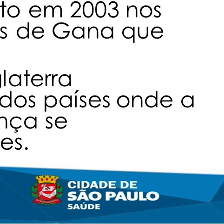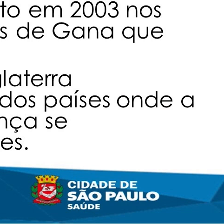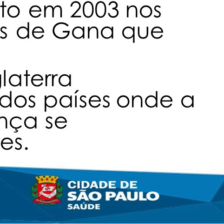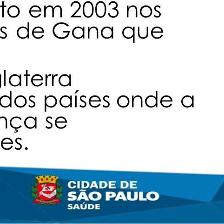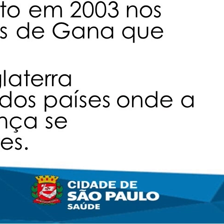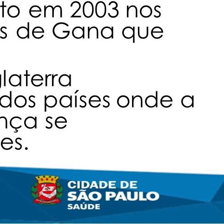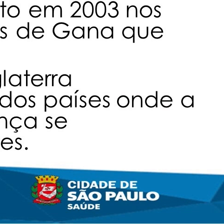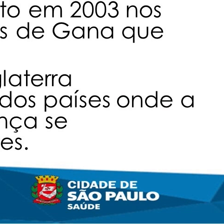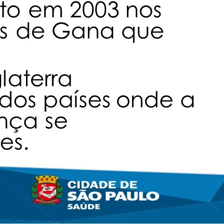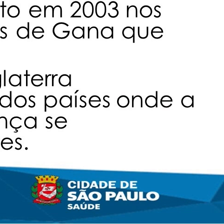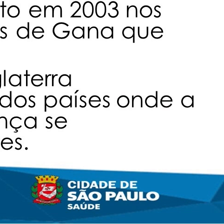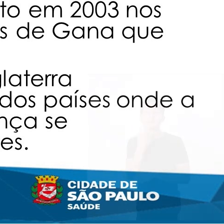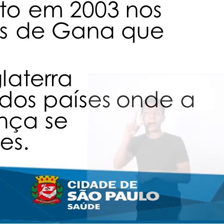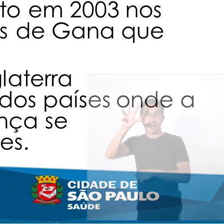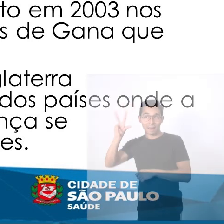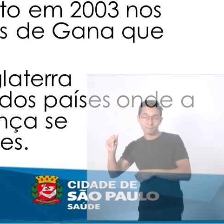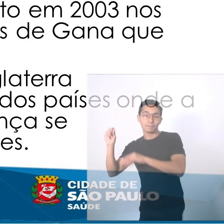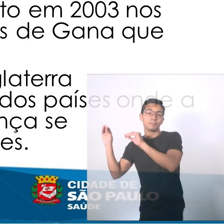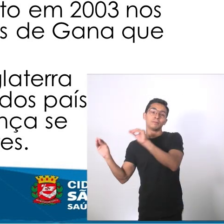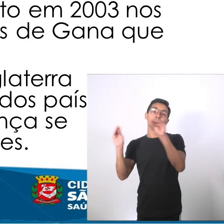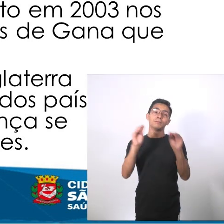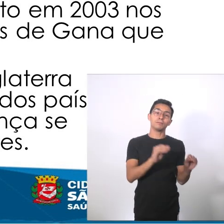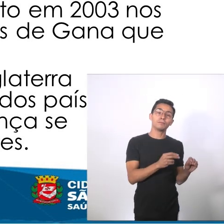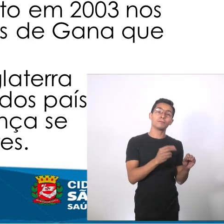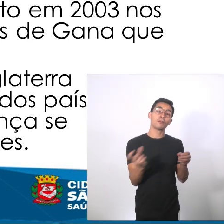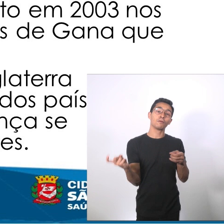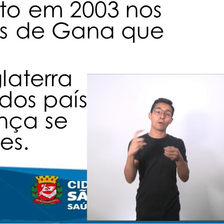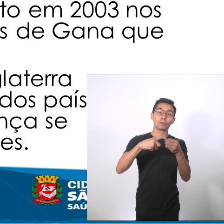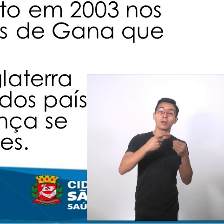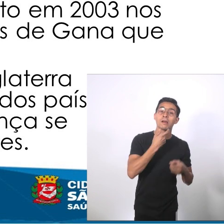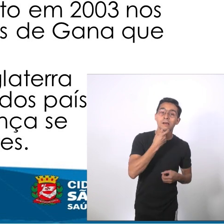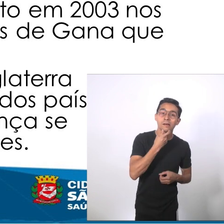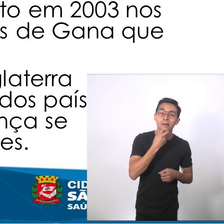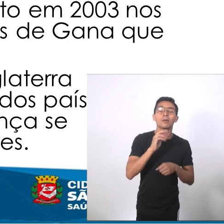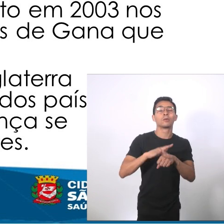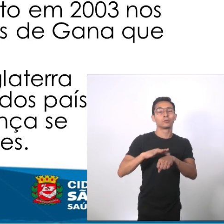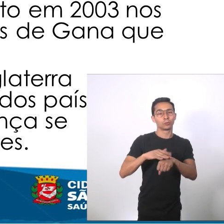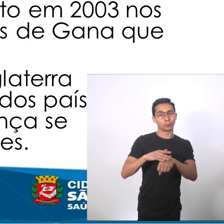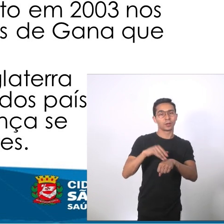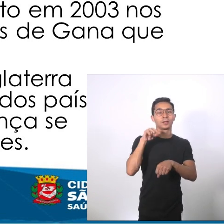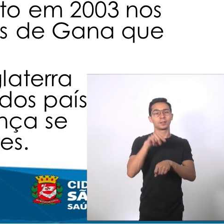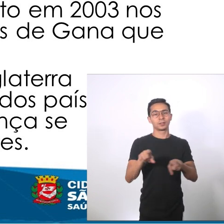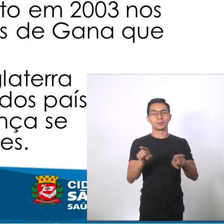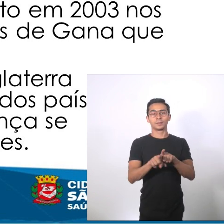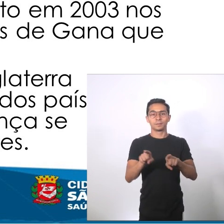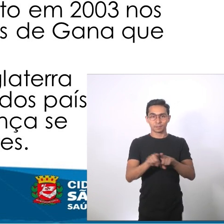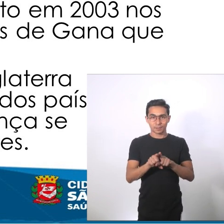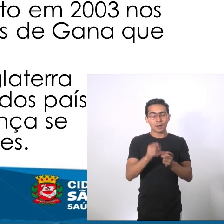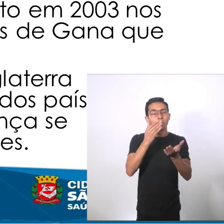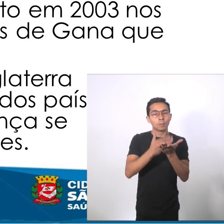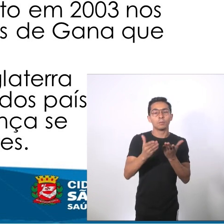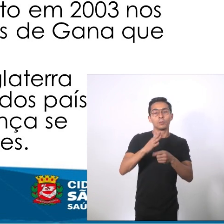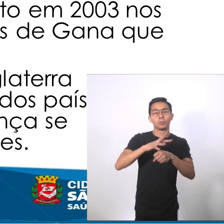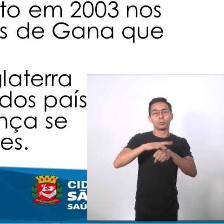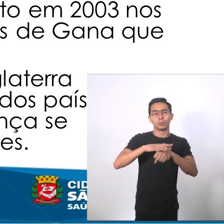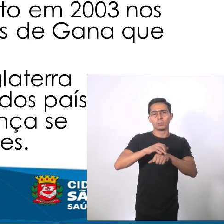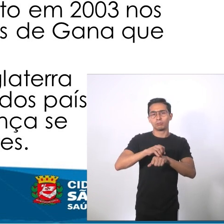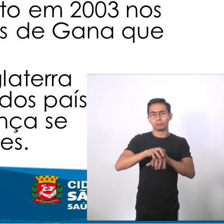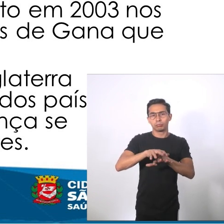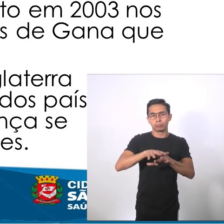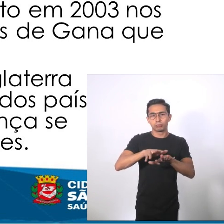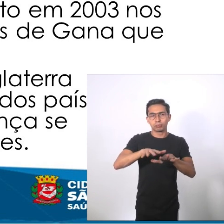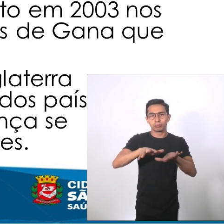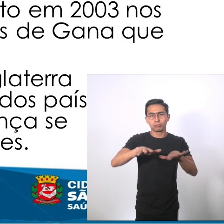dos países onde a doença é endêmica. E, desde então, nós vemos a doença se espalhando para diversos